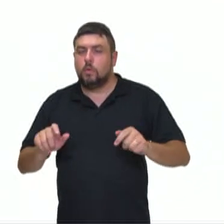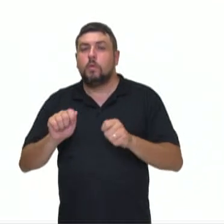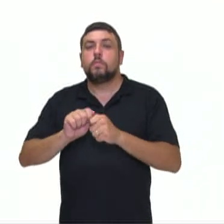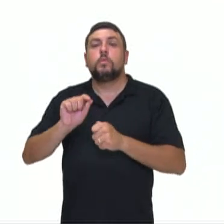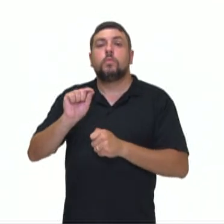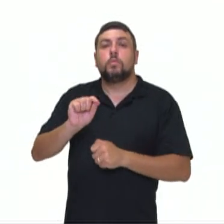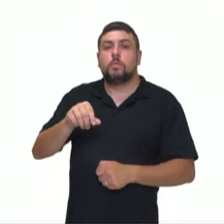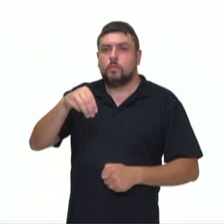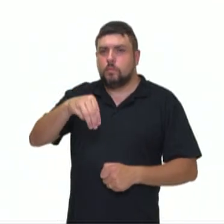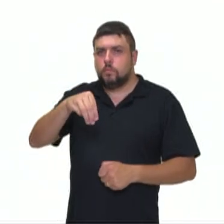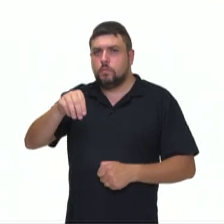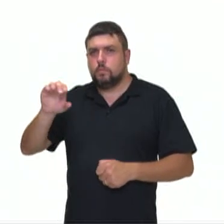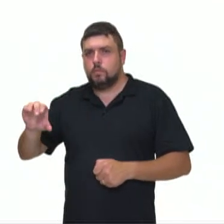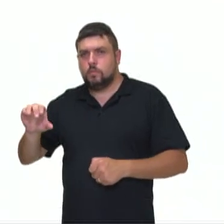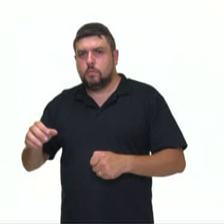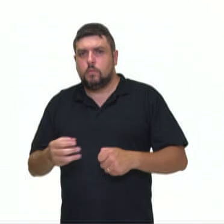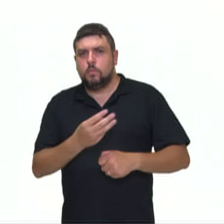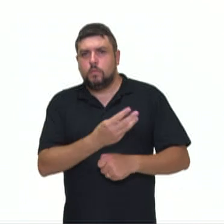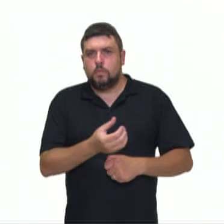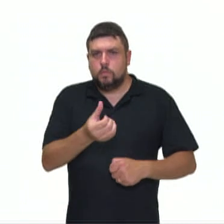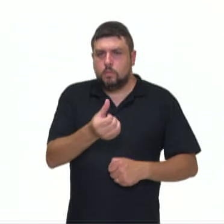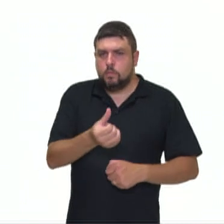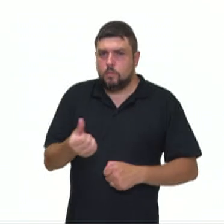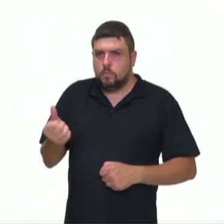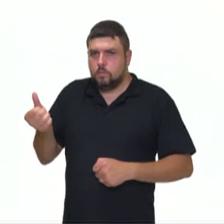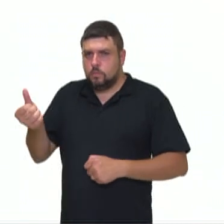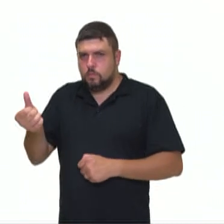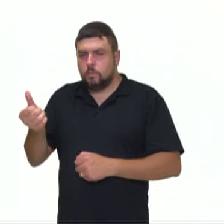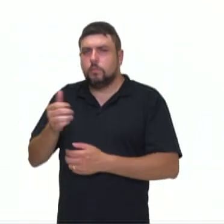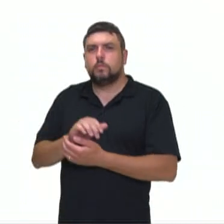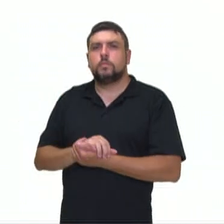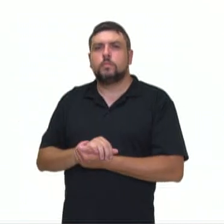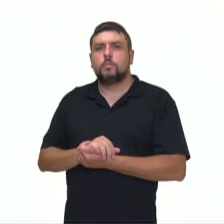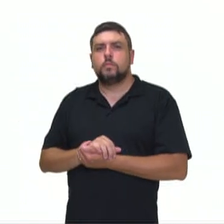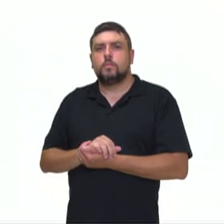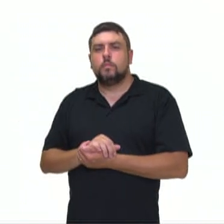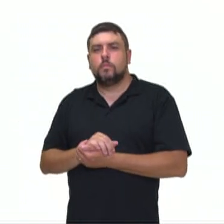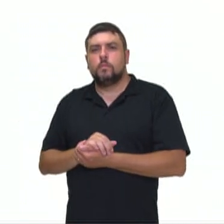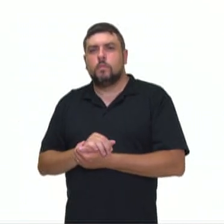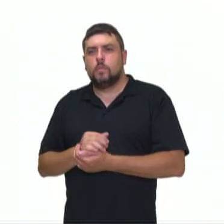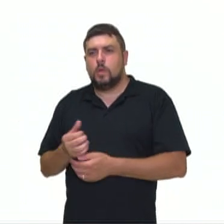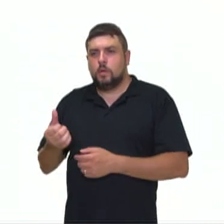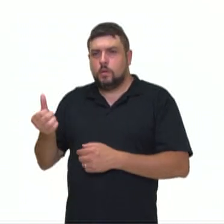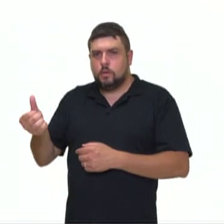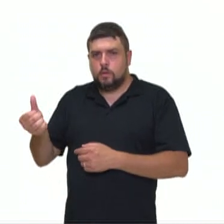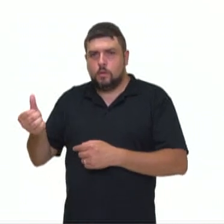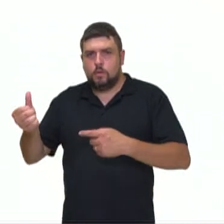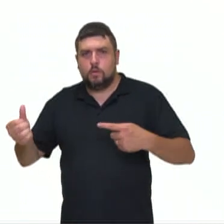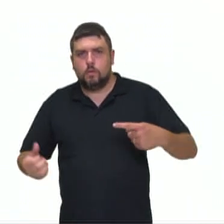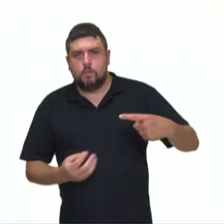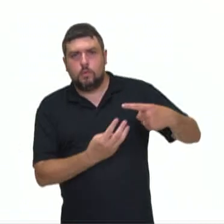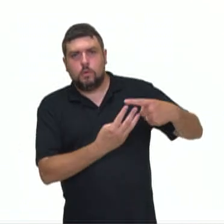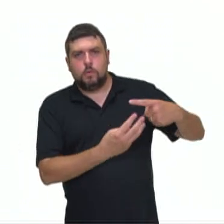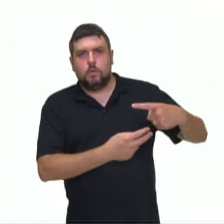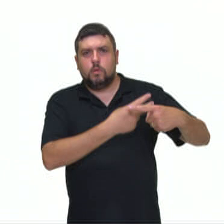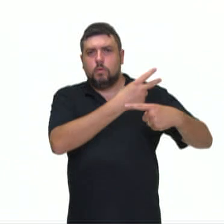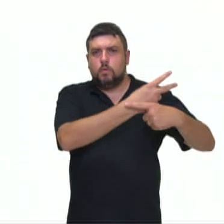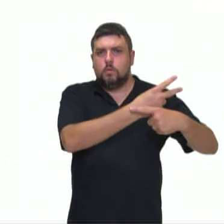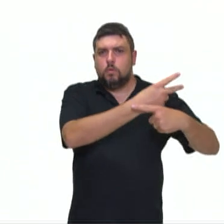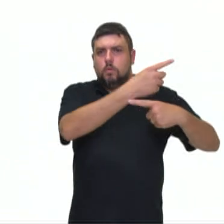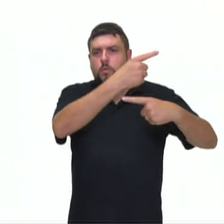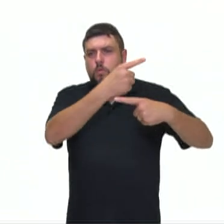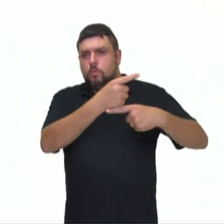MMC de 3 e 6 é 6. 6 dividido por 3 dá 2. E 2 vezes